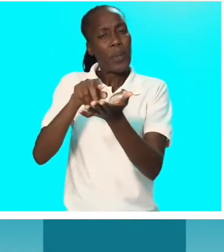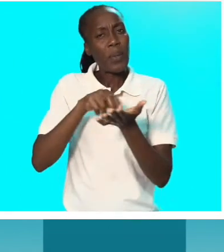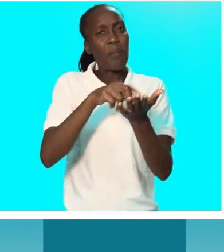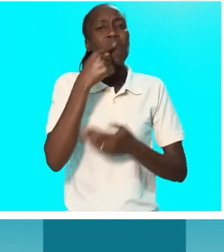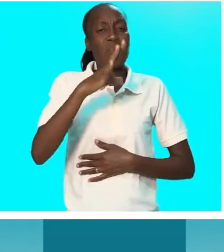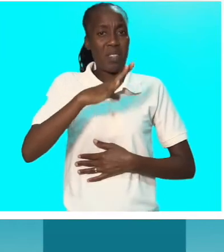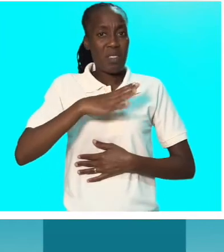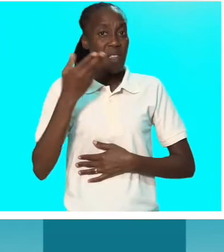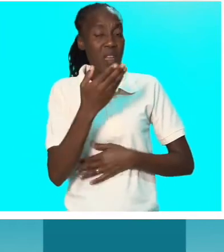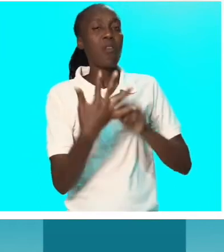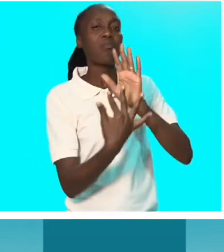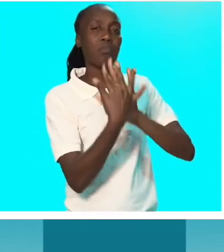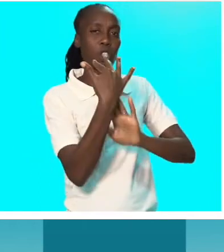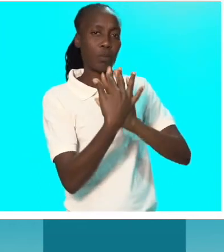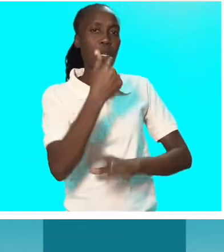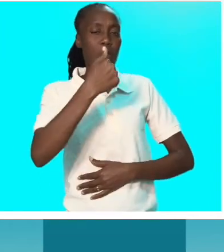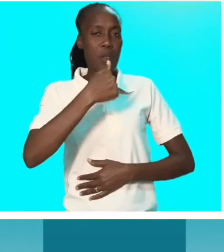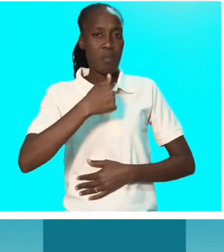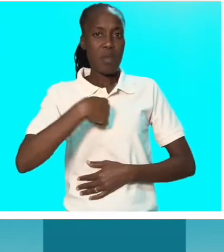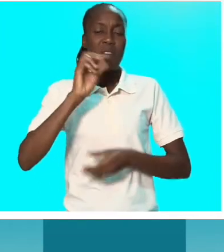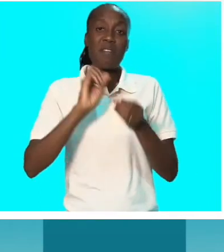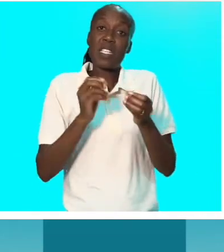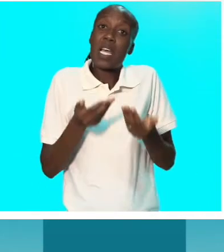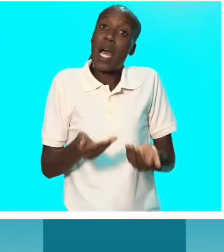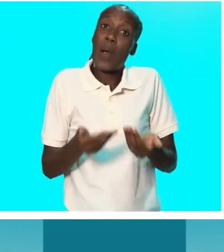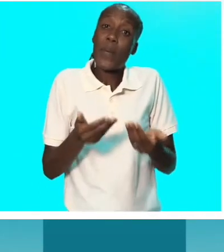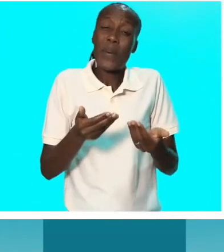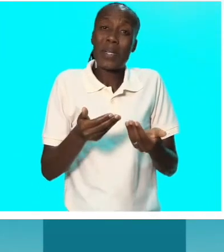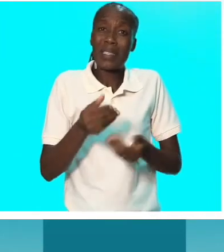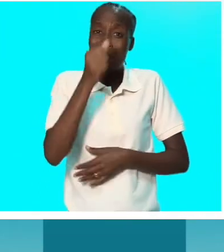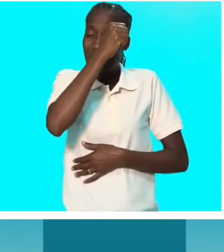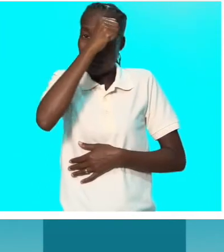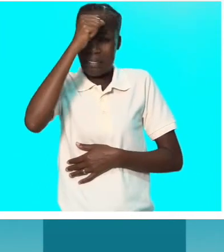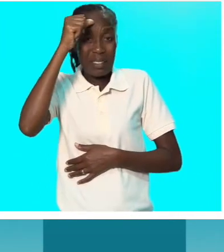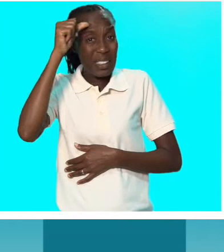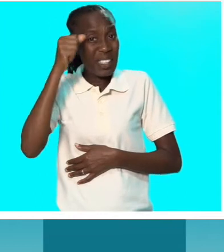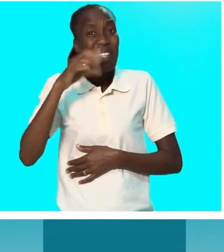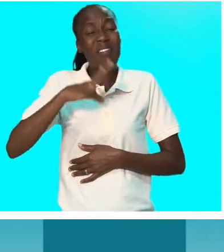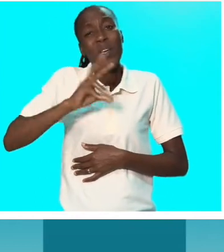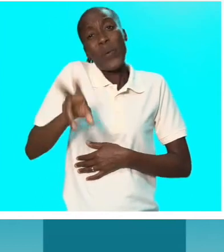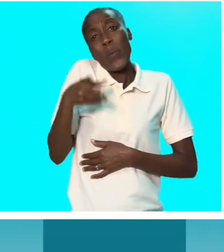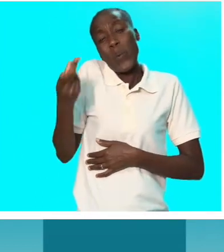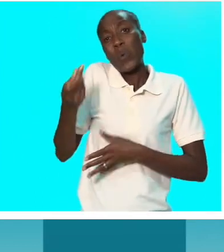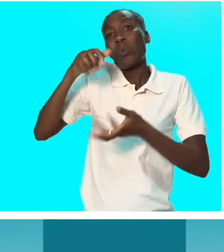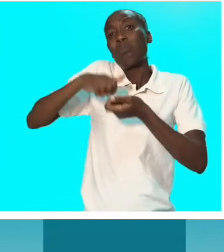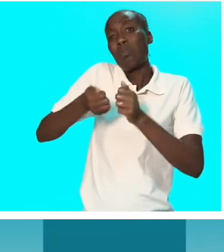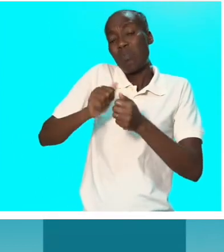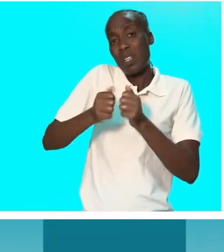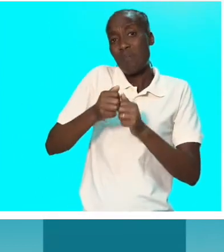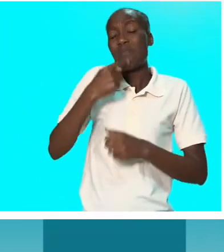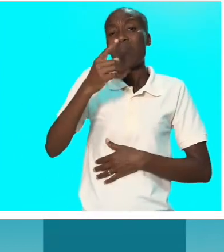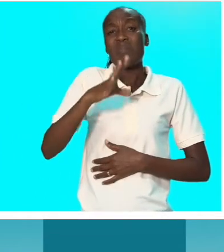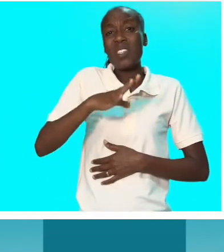Foram recomendações que foram deixadas de essa altura. Mas, infelizmente, agora não tenho conseguido, porque estou com outro problema que